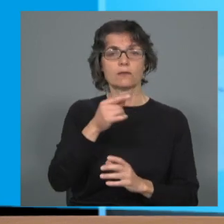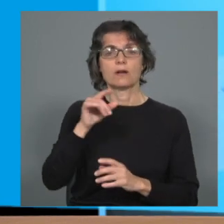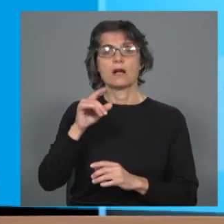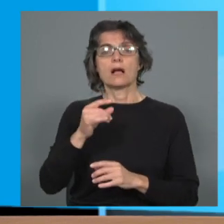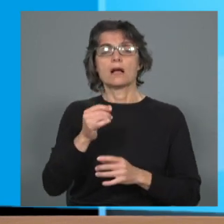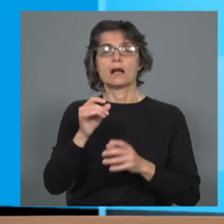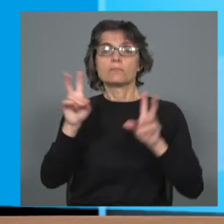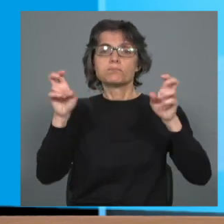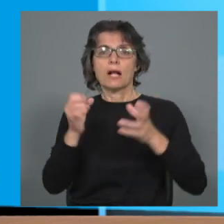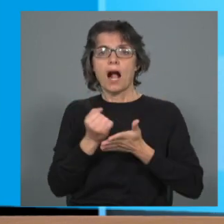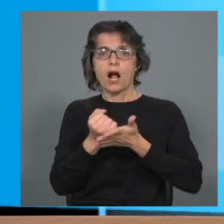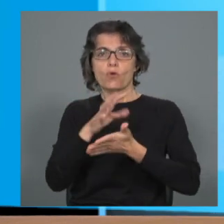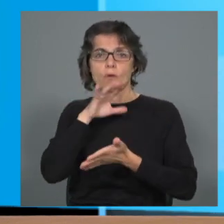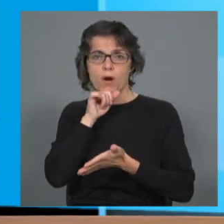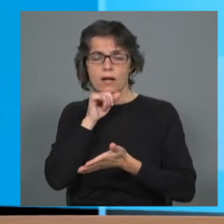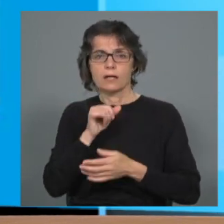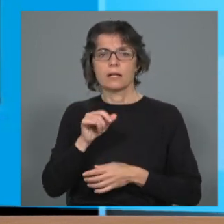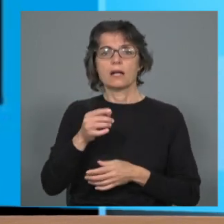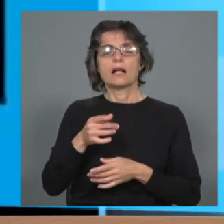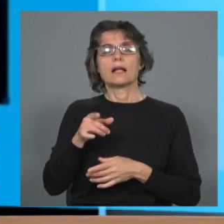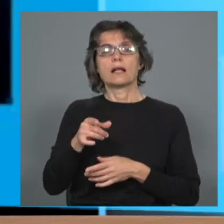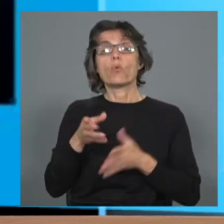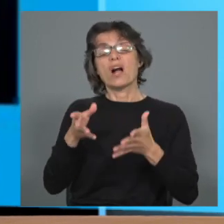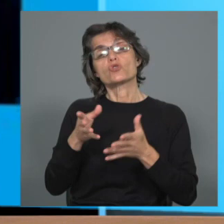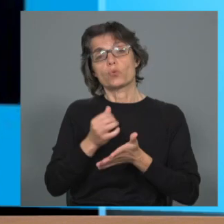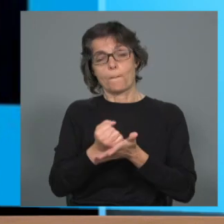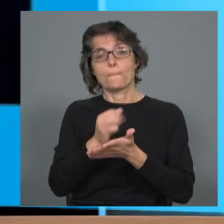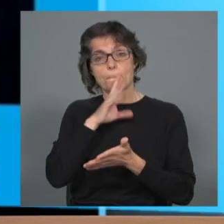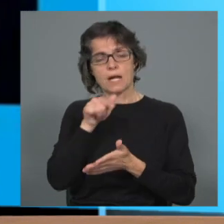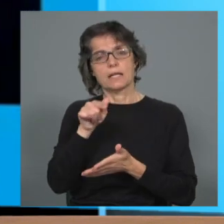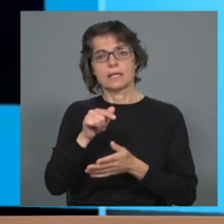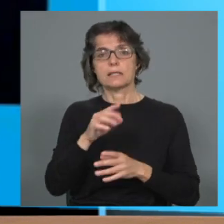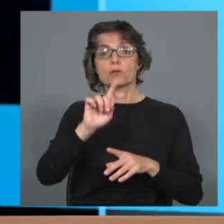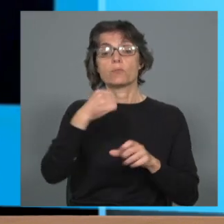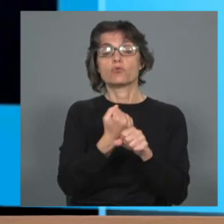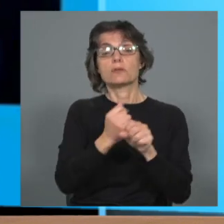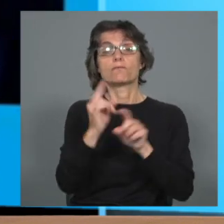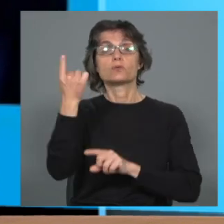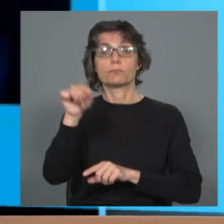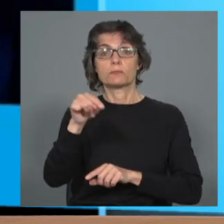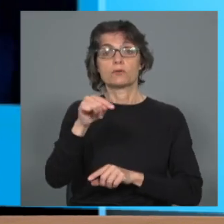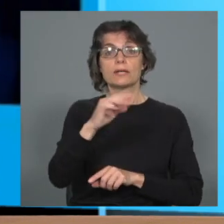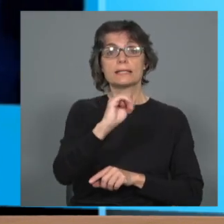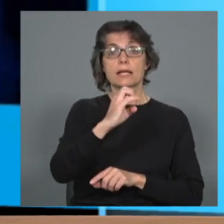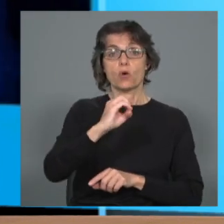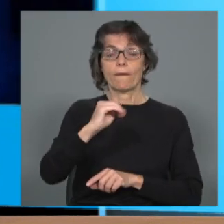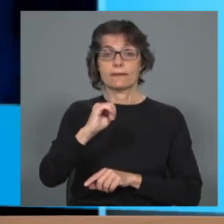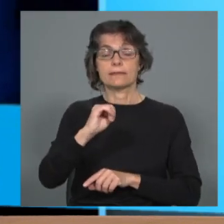fundaram o primeiro serviço da Ajuda de Mãe, que foi o SOS Grávida, através do qual